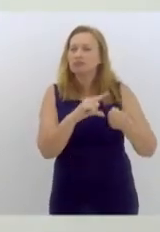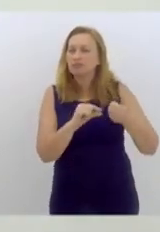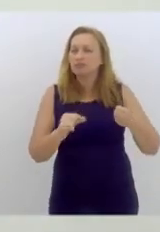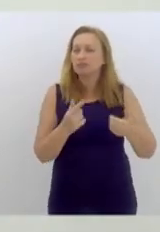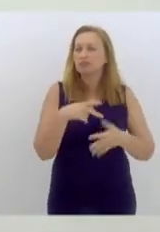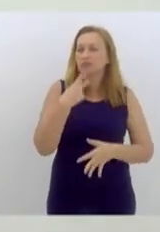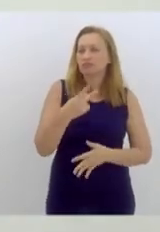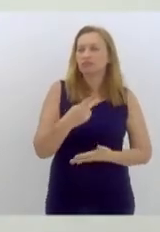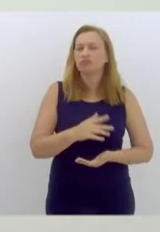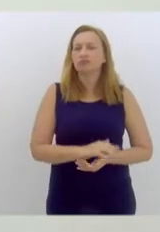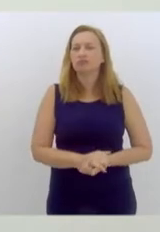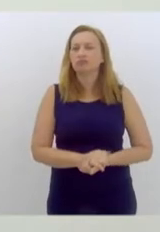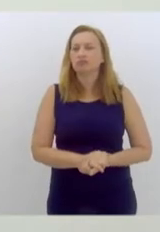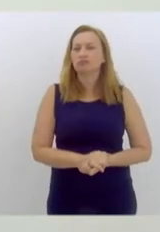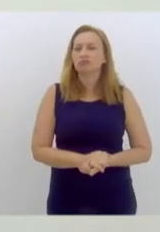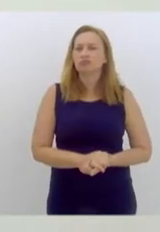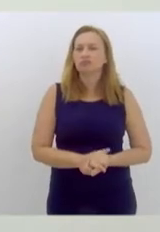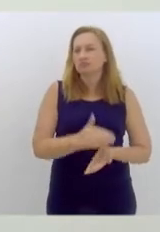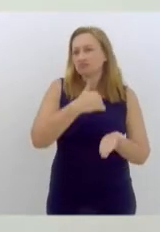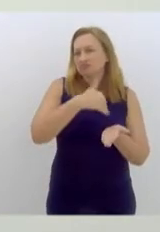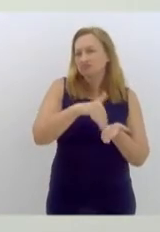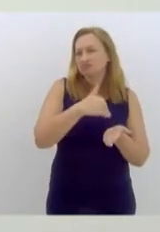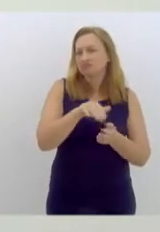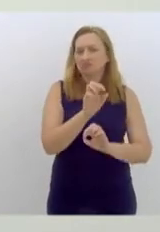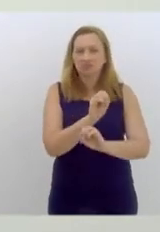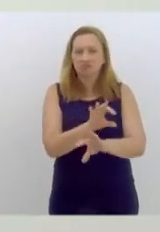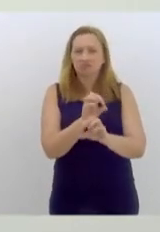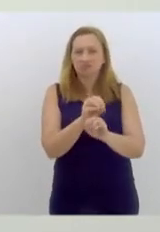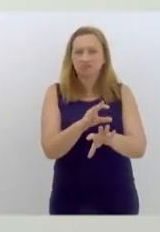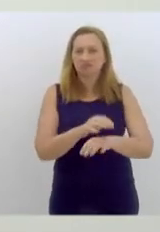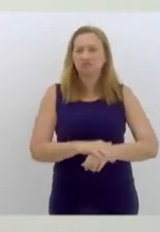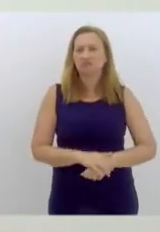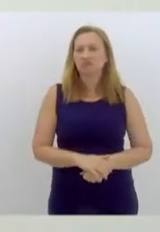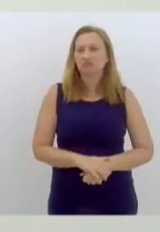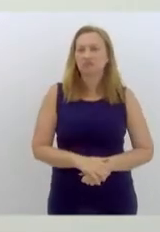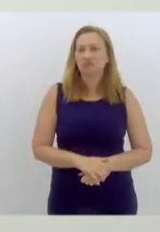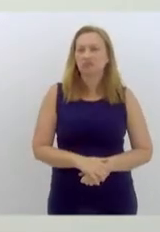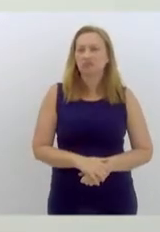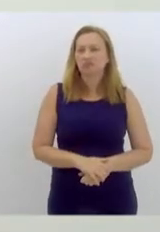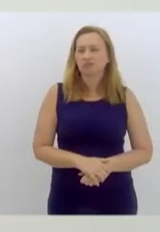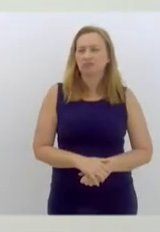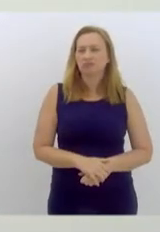que a Secretaria de Educação vai